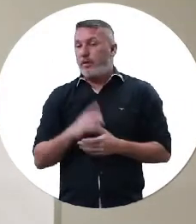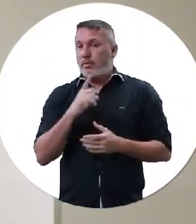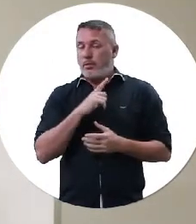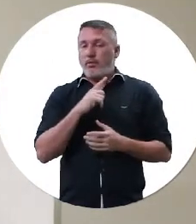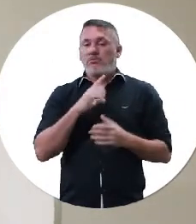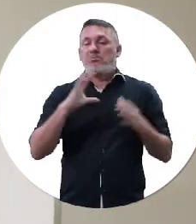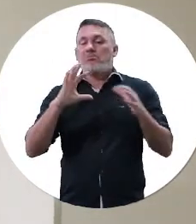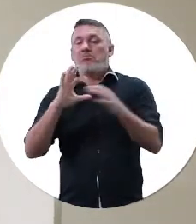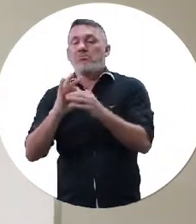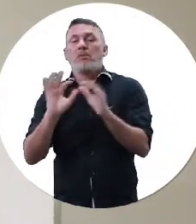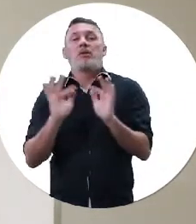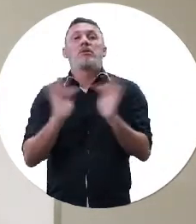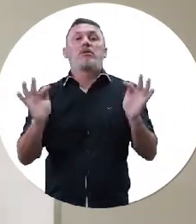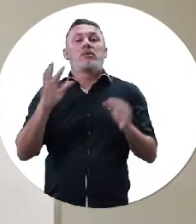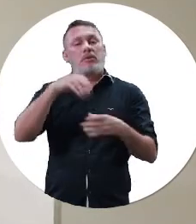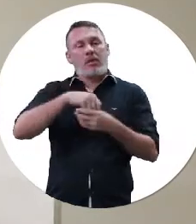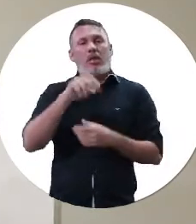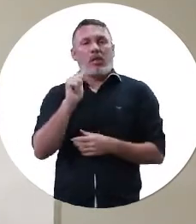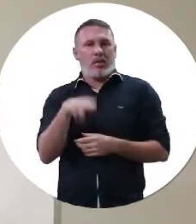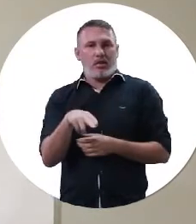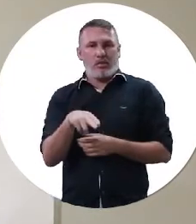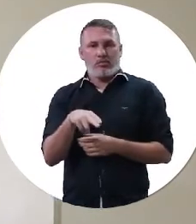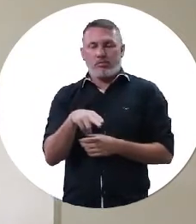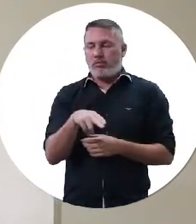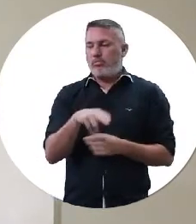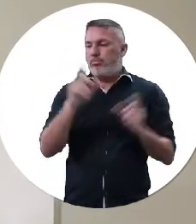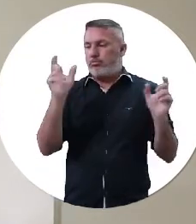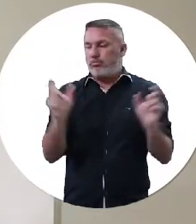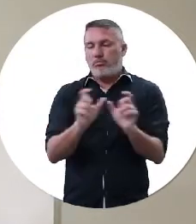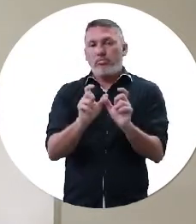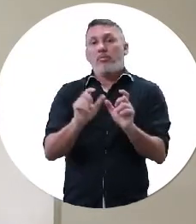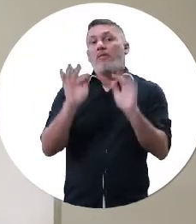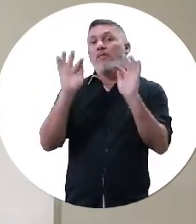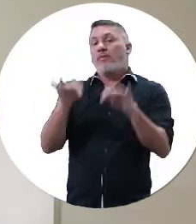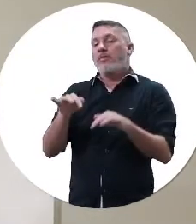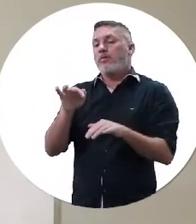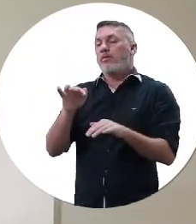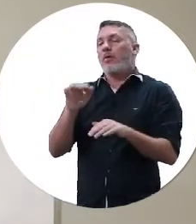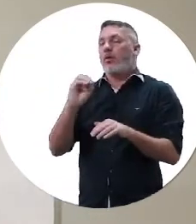N-propil, etano, amida.